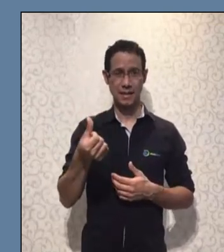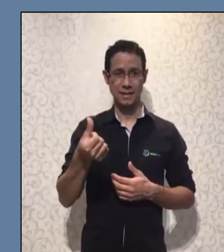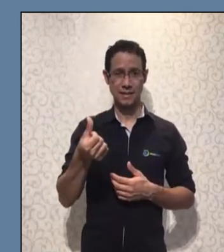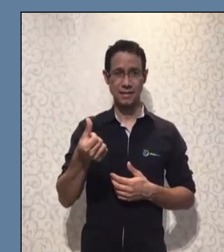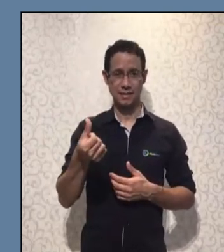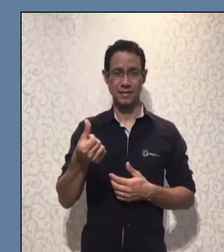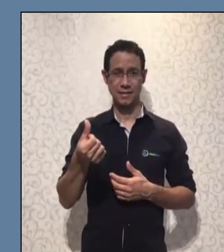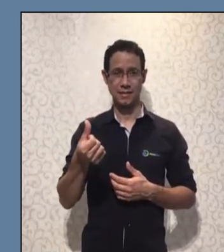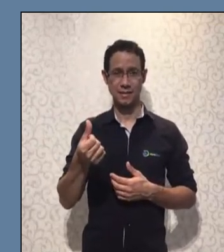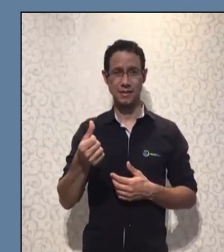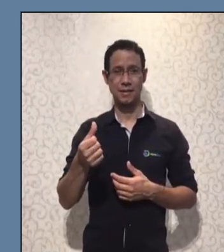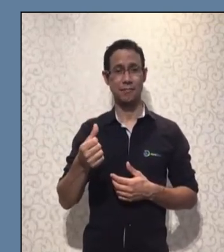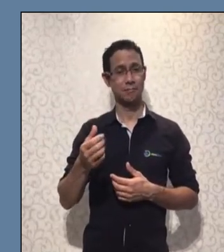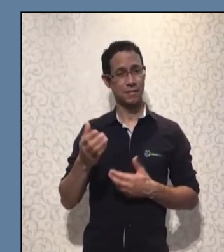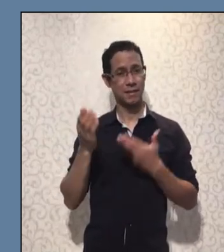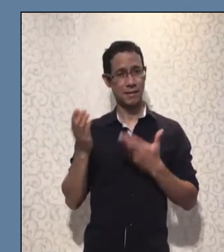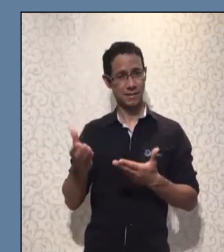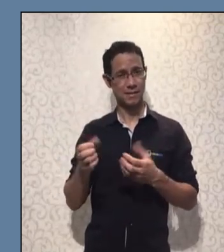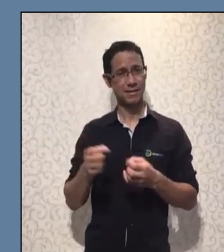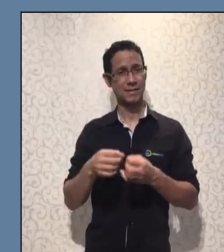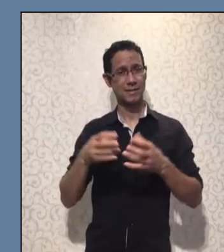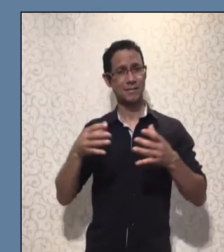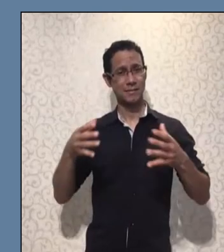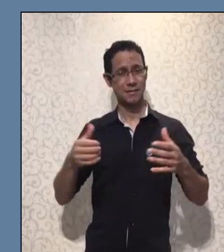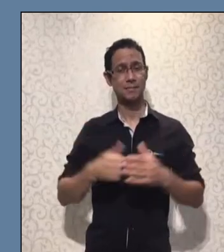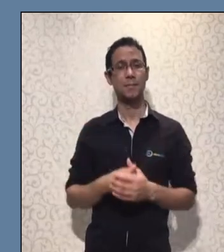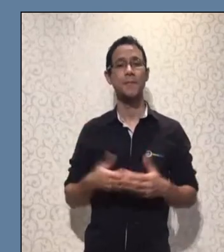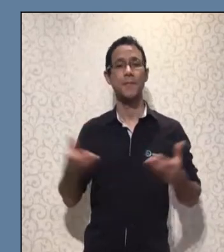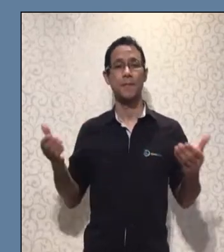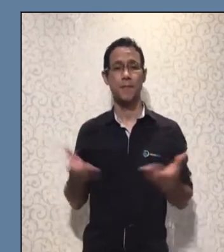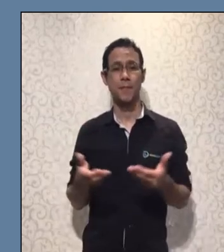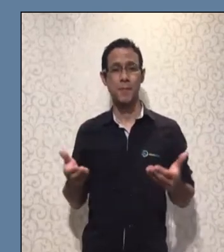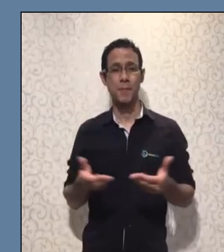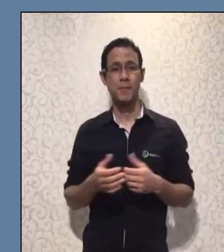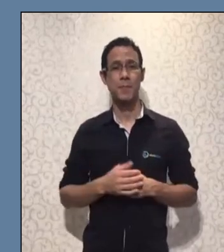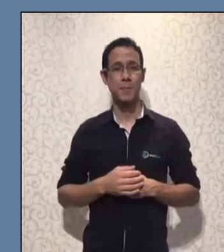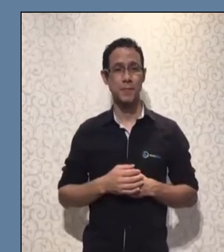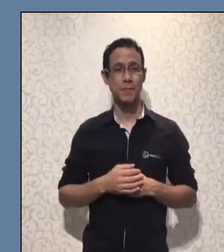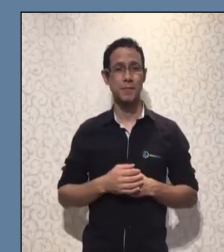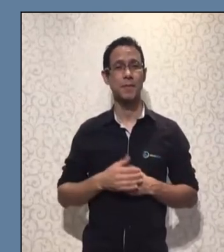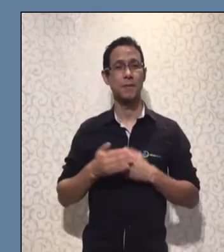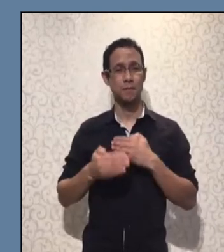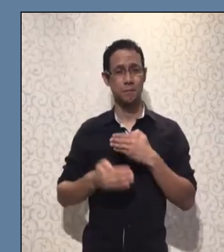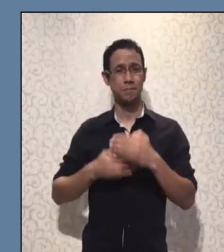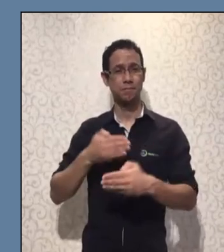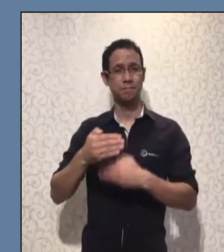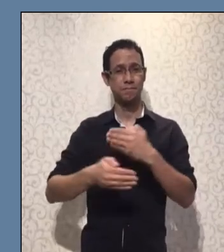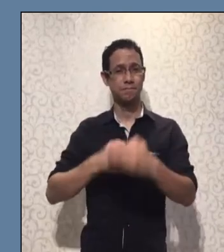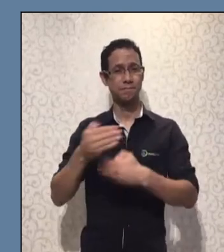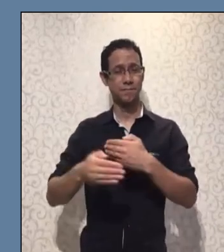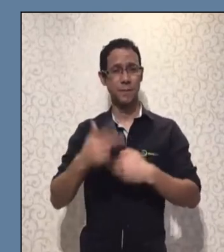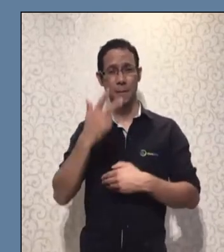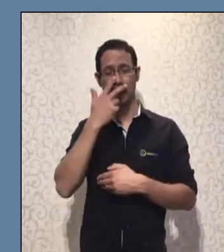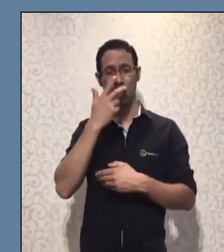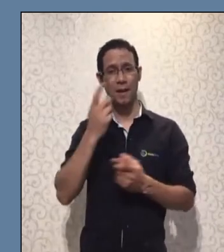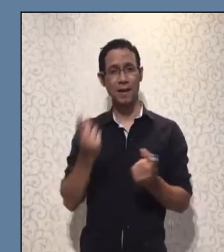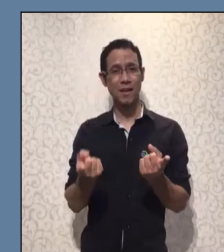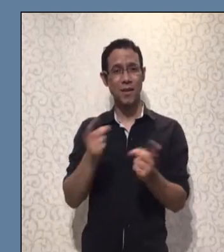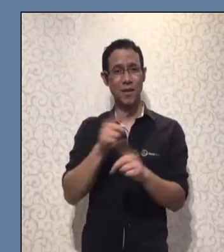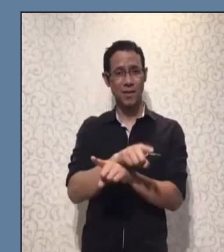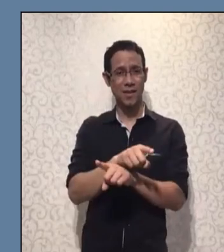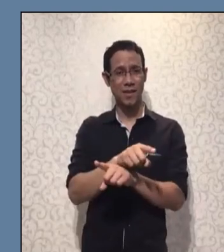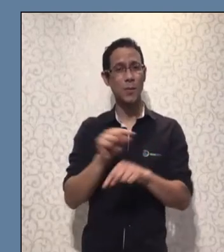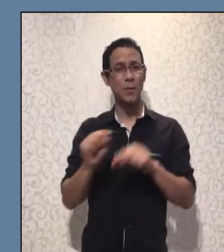escala, e agora nós estamos caminhando, nós fizemos um caminho quase oposto, agora nós estamos retornando para